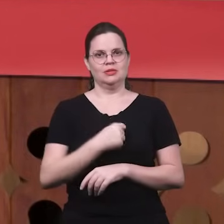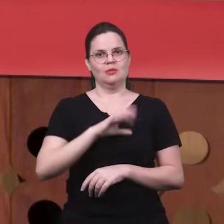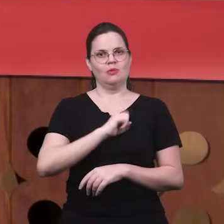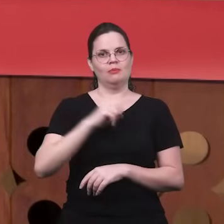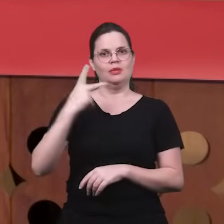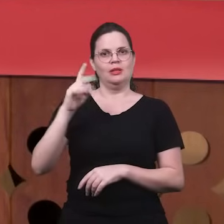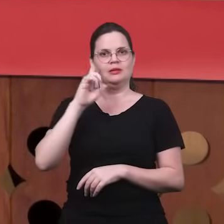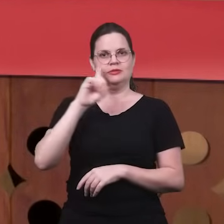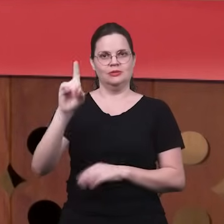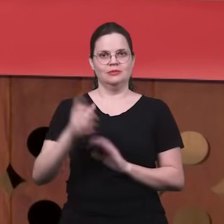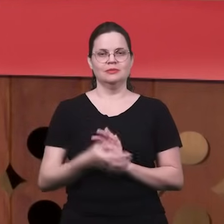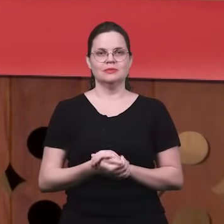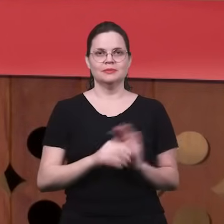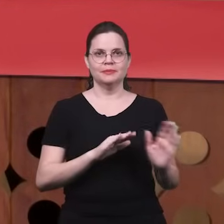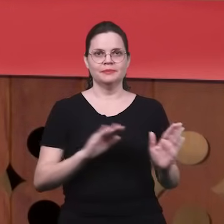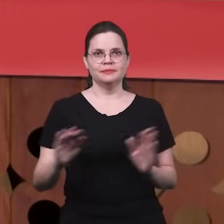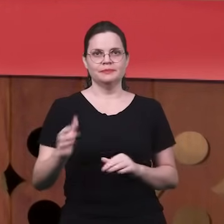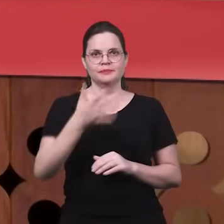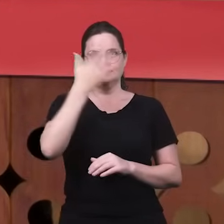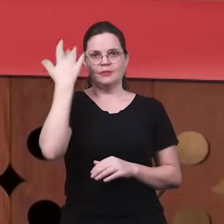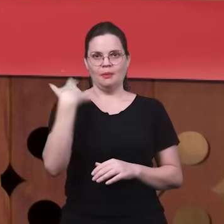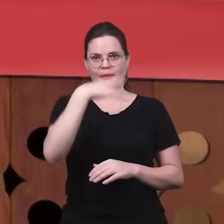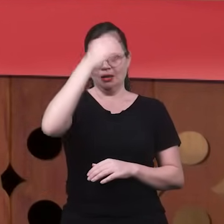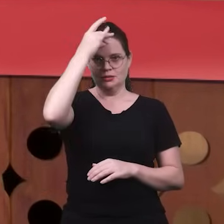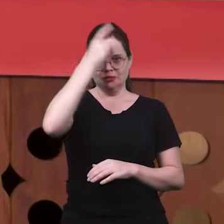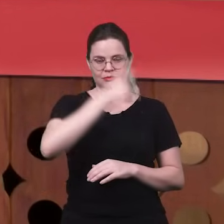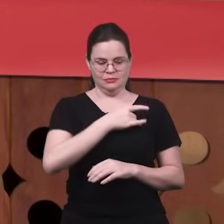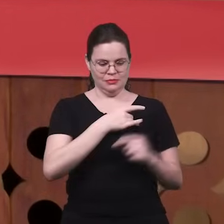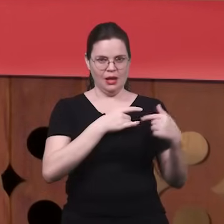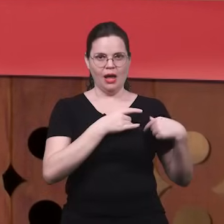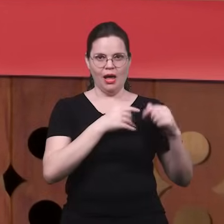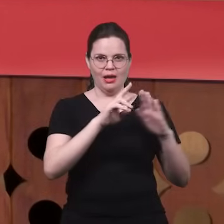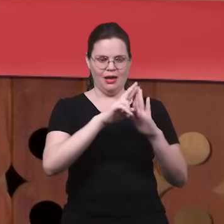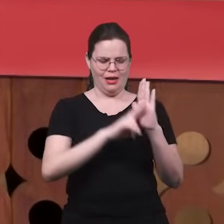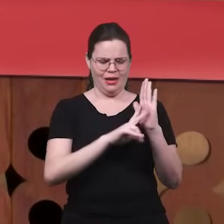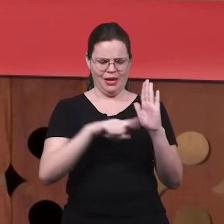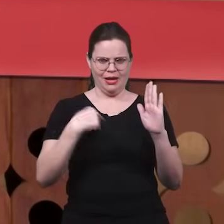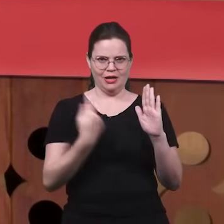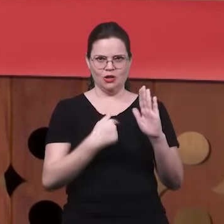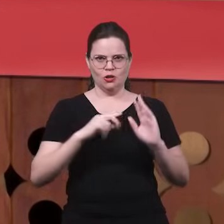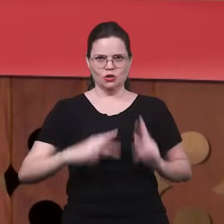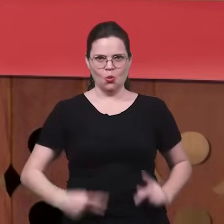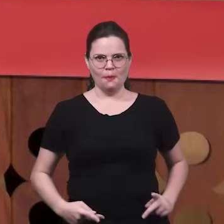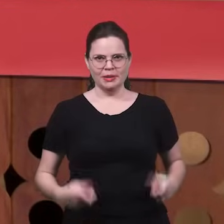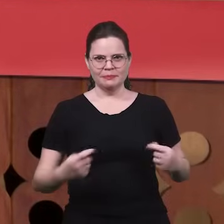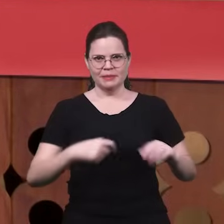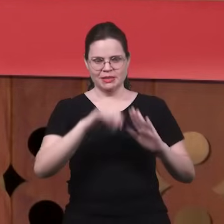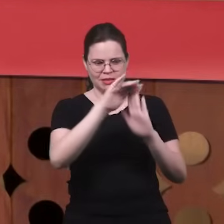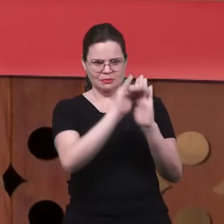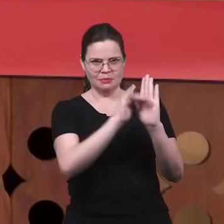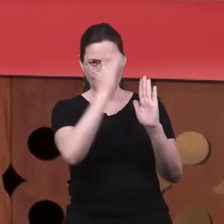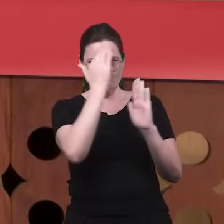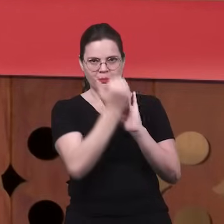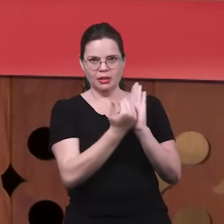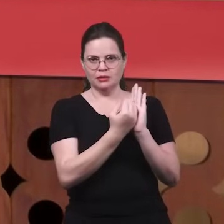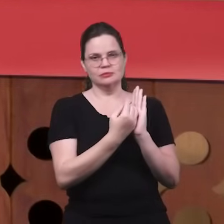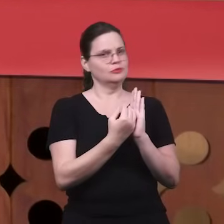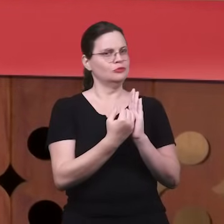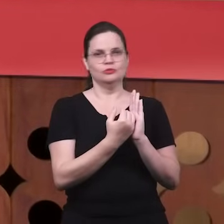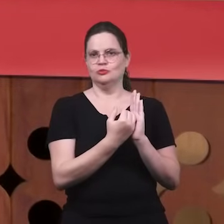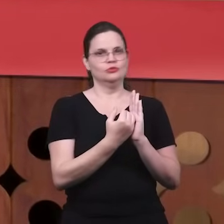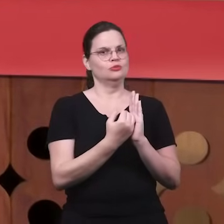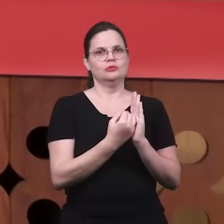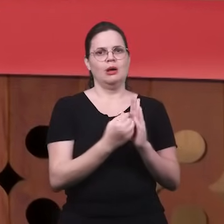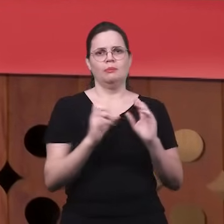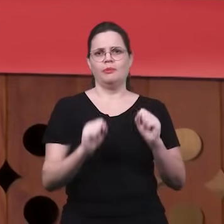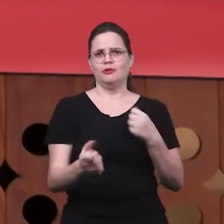O batismo com o Espírito Santo, ele não segue uma regra humana ou uma ordem estabelecida. Ele pode